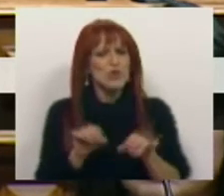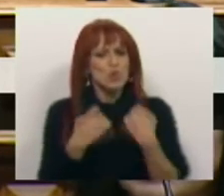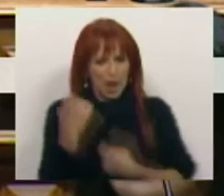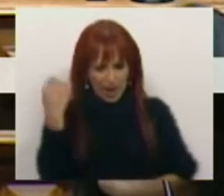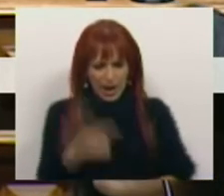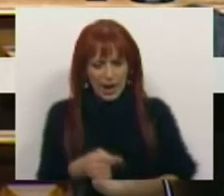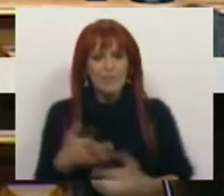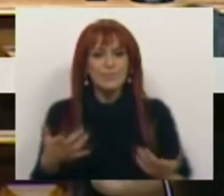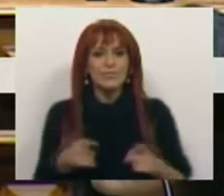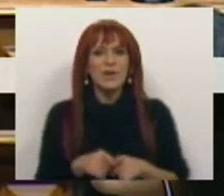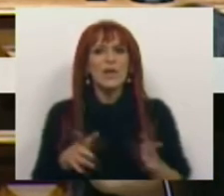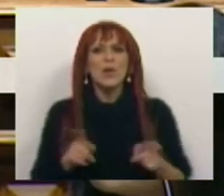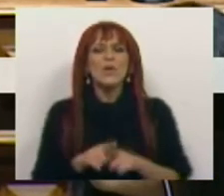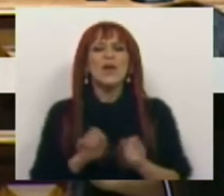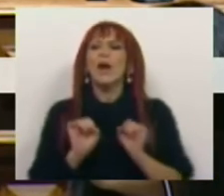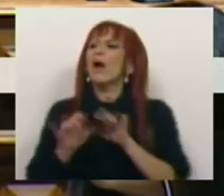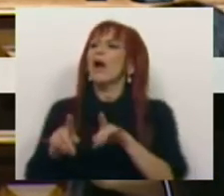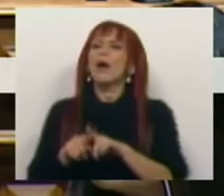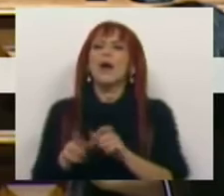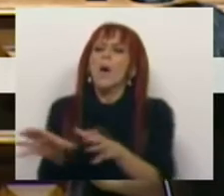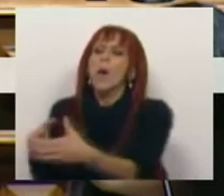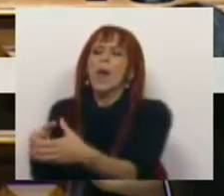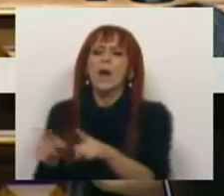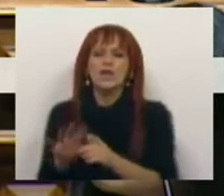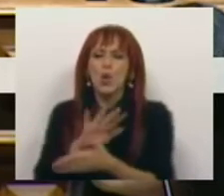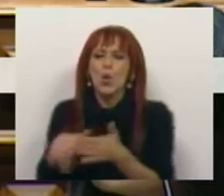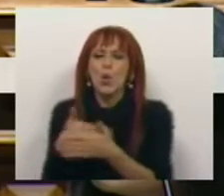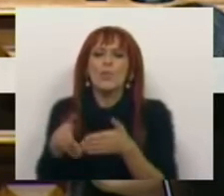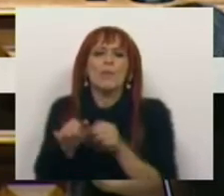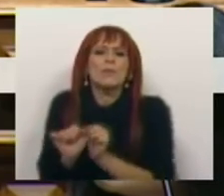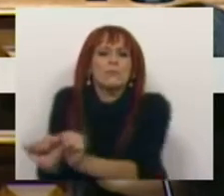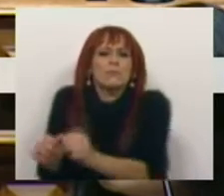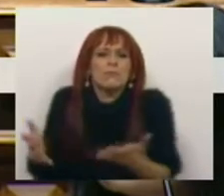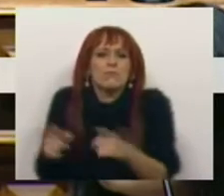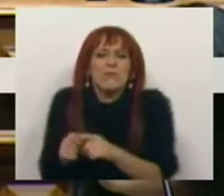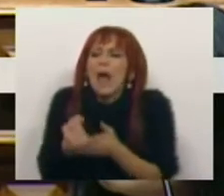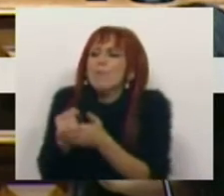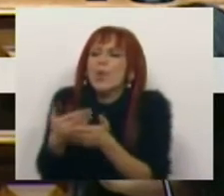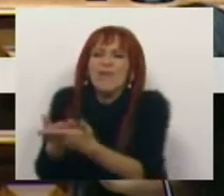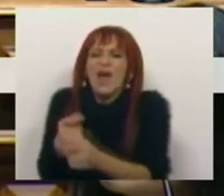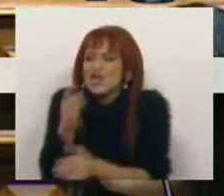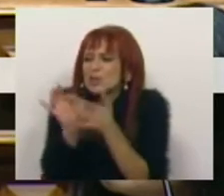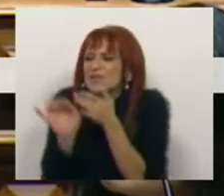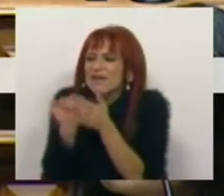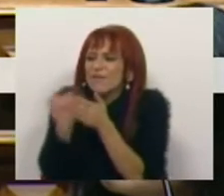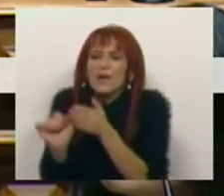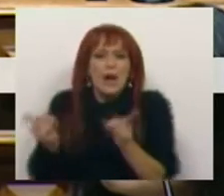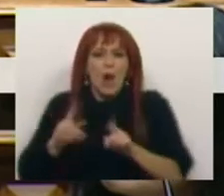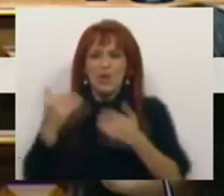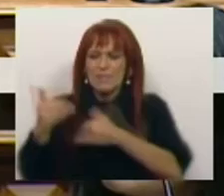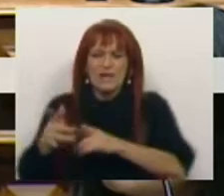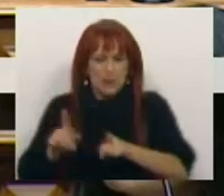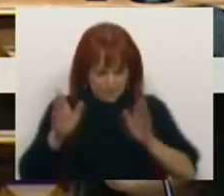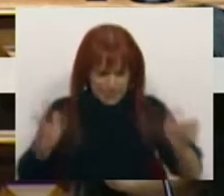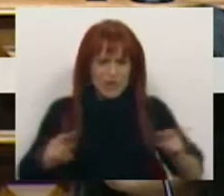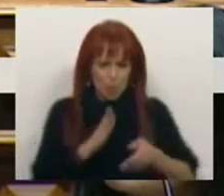social e não devem ser remetidas para um gueto com programas de apoio específicos, mas limitados.